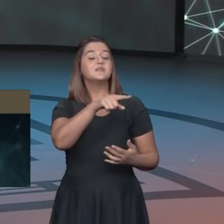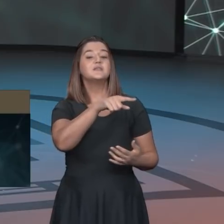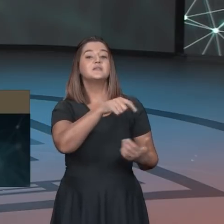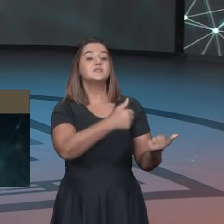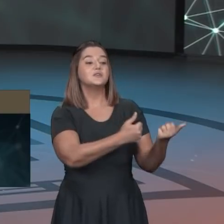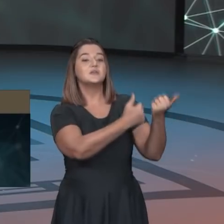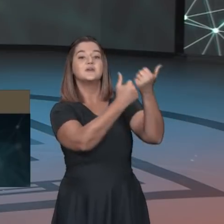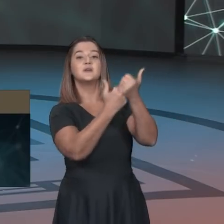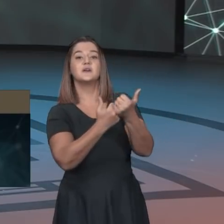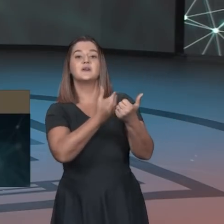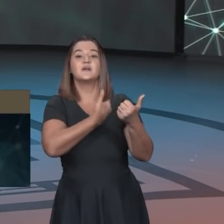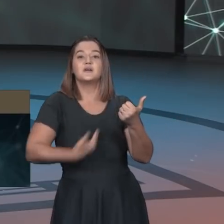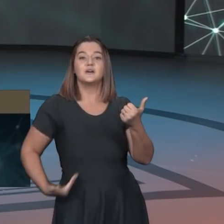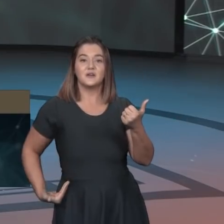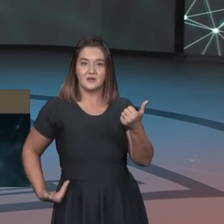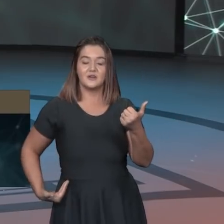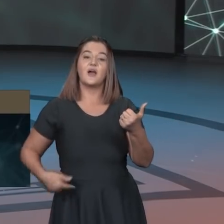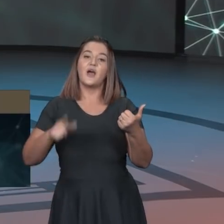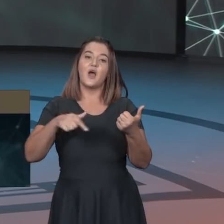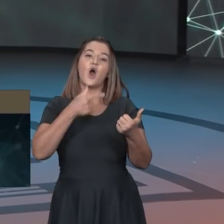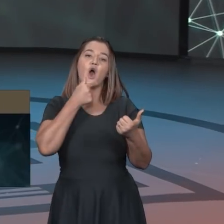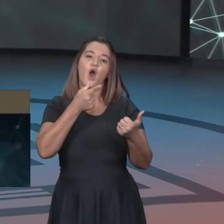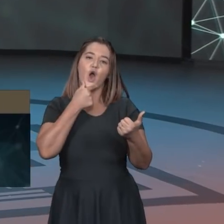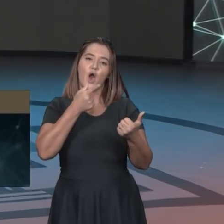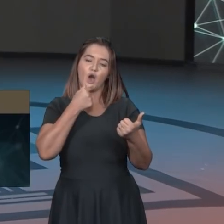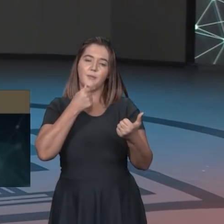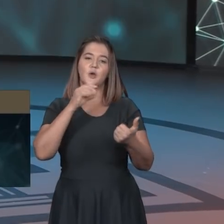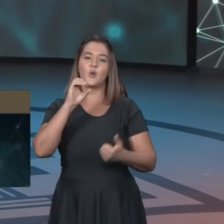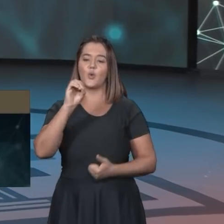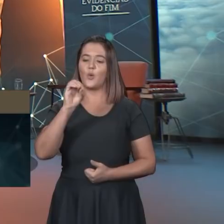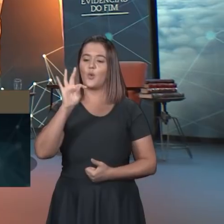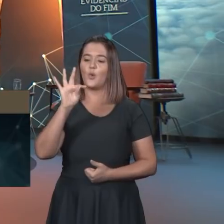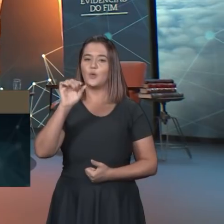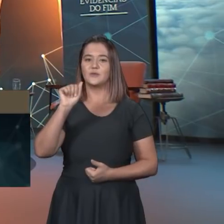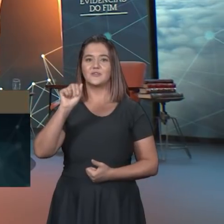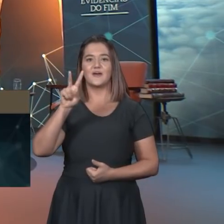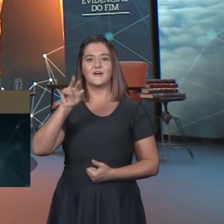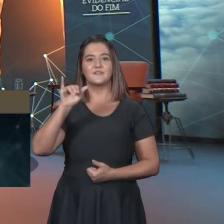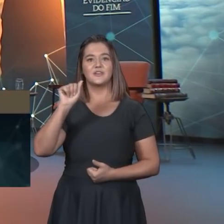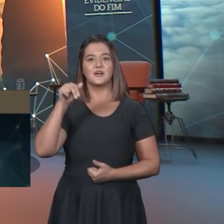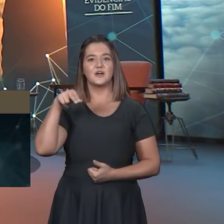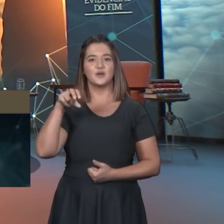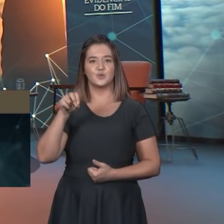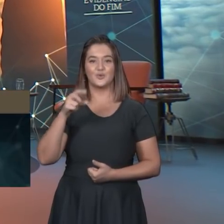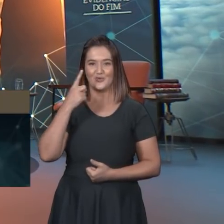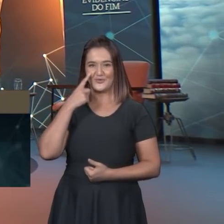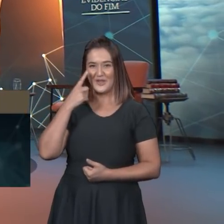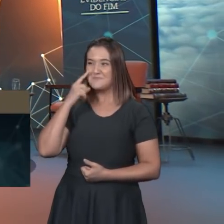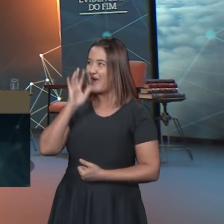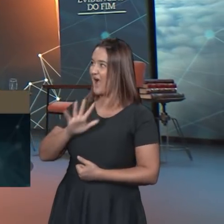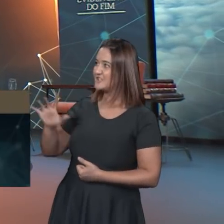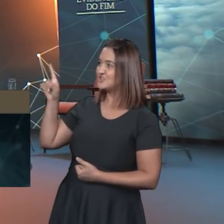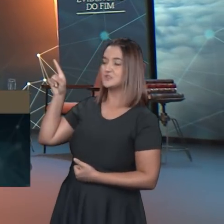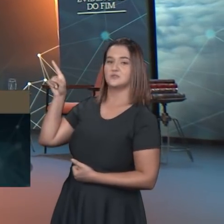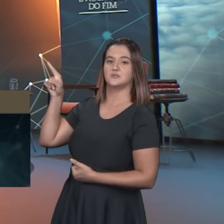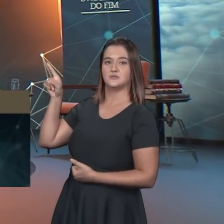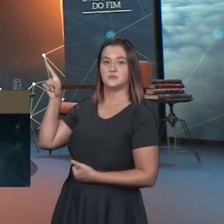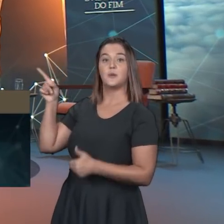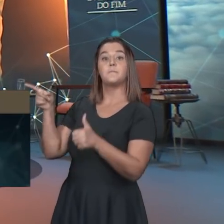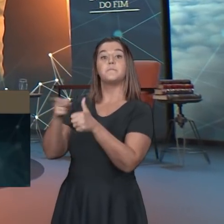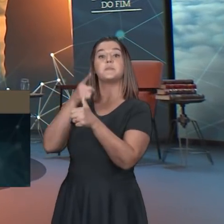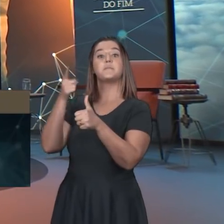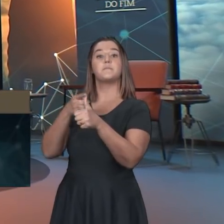adotivo, no caso, Otaviano Augusto. Nós temos uma imagem de Otaviano Augusto. Este foi o primeiro